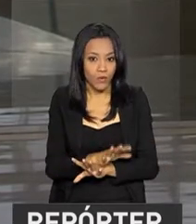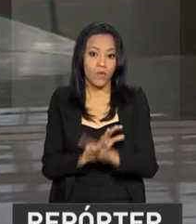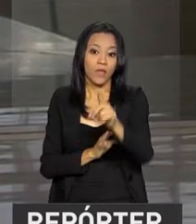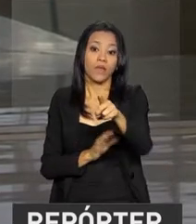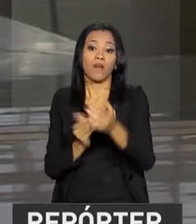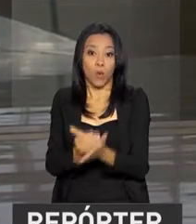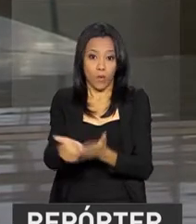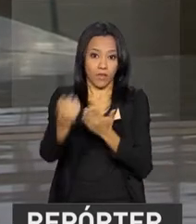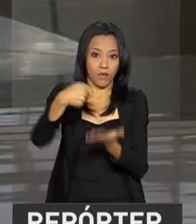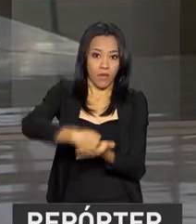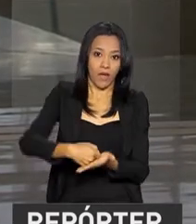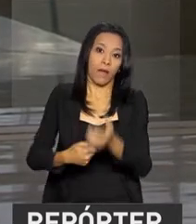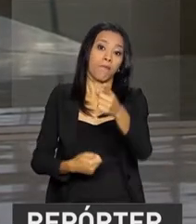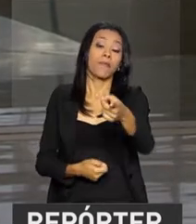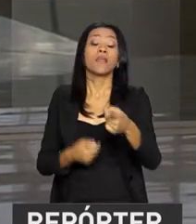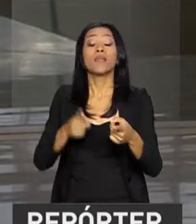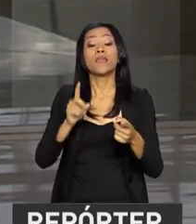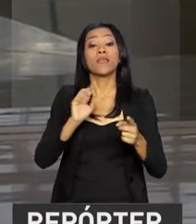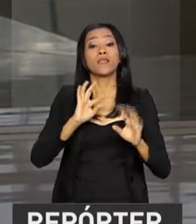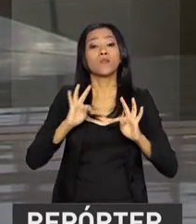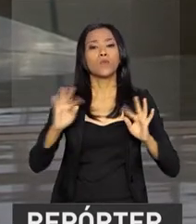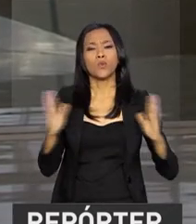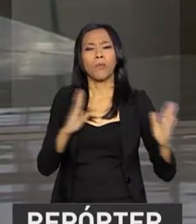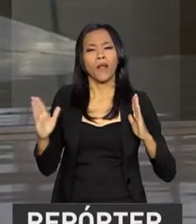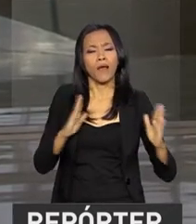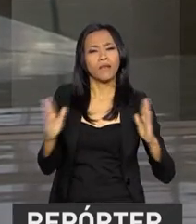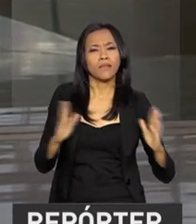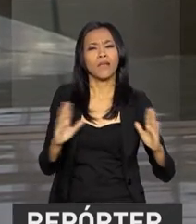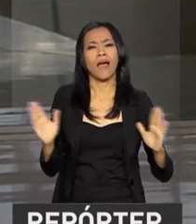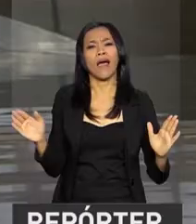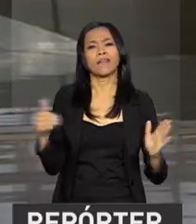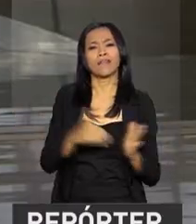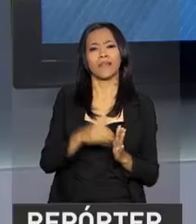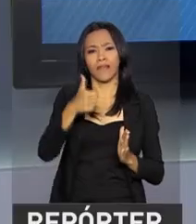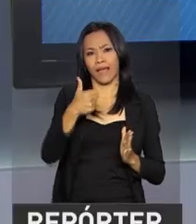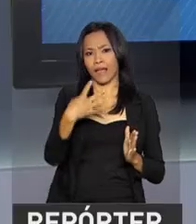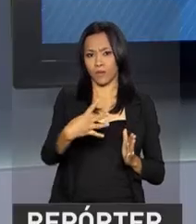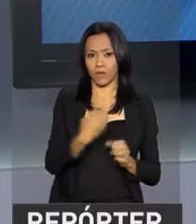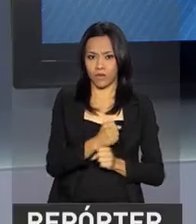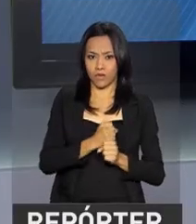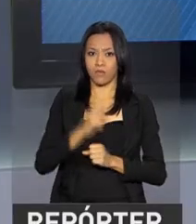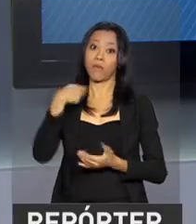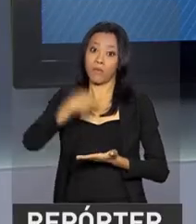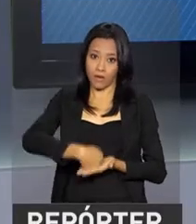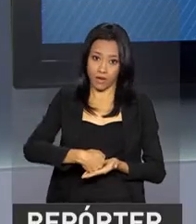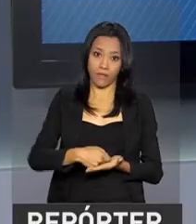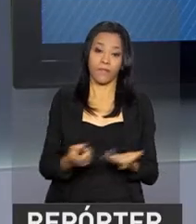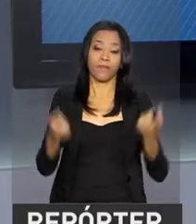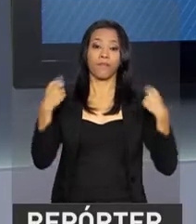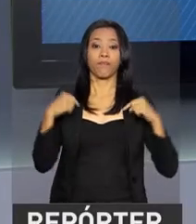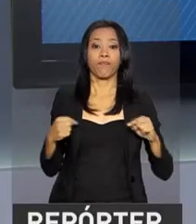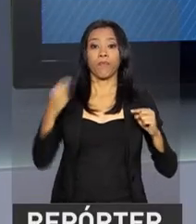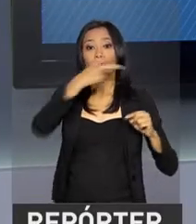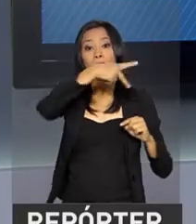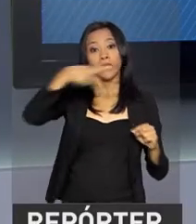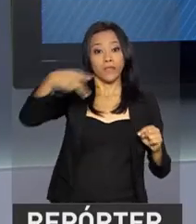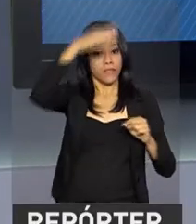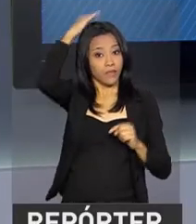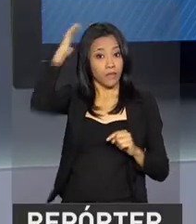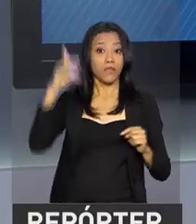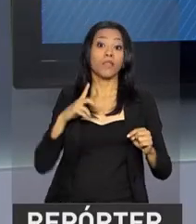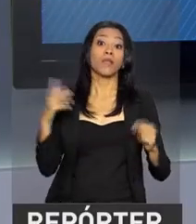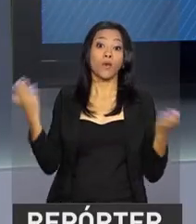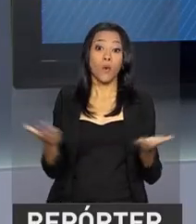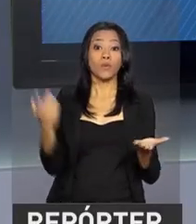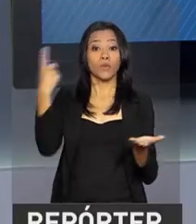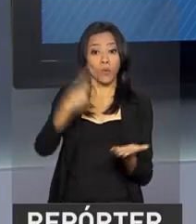Educação é que o saldo seja quitado em um prazo de até 14 anos. E o presidente Michel Temer tem agenda hoje em